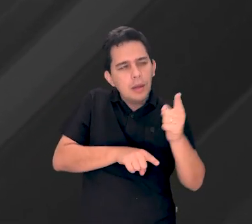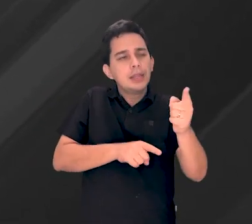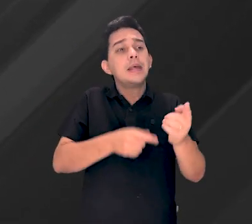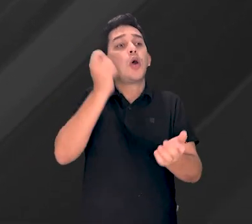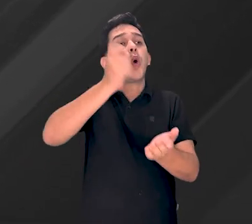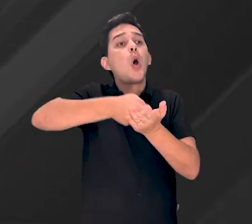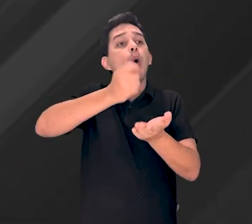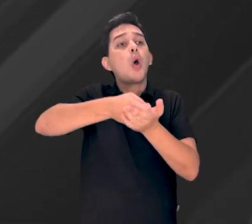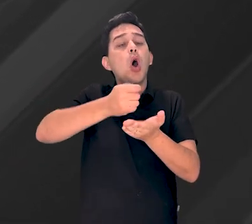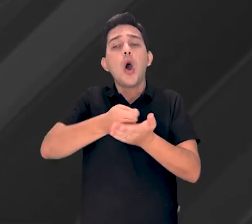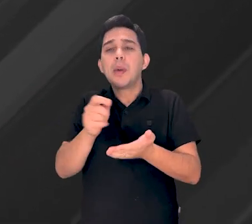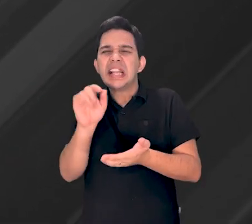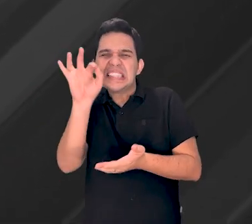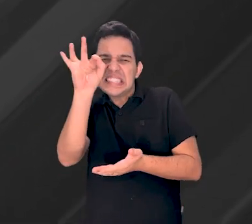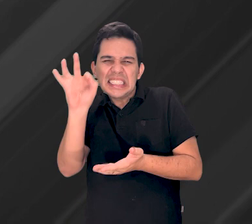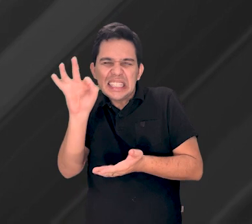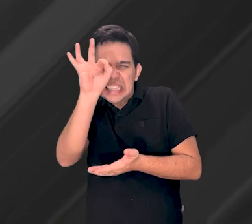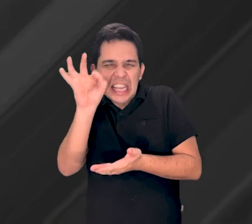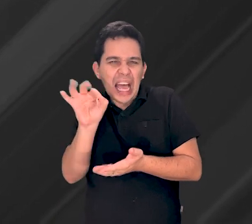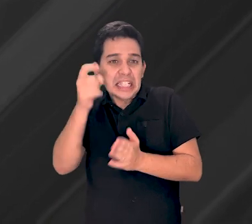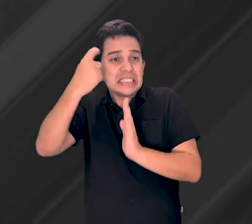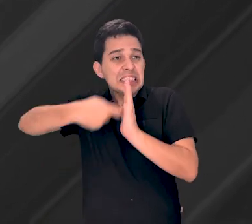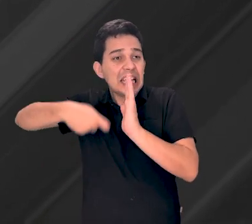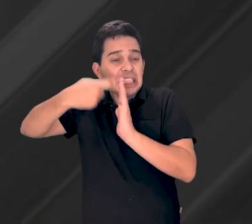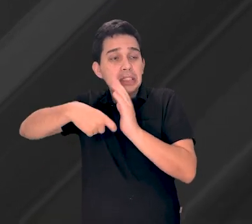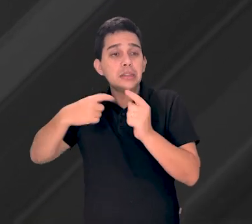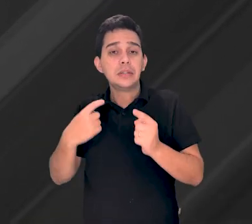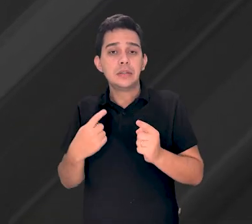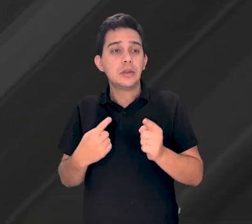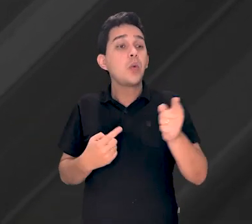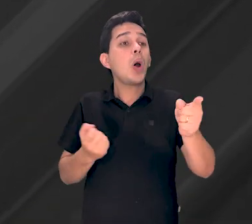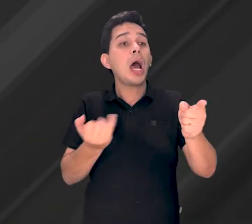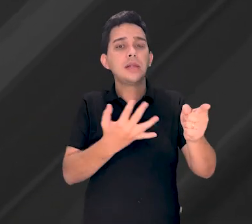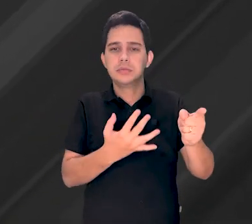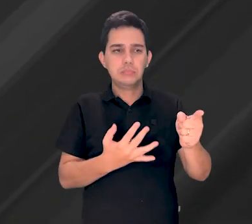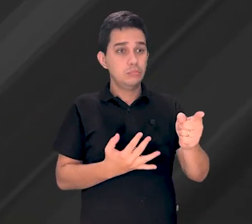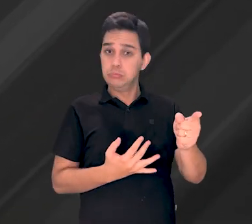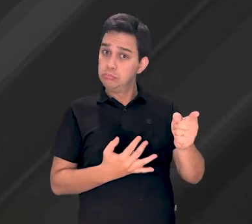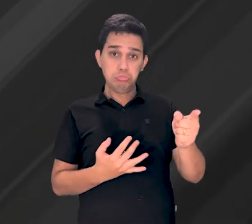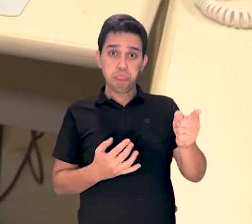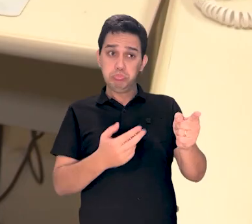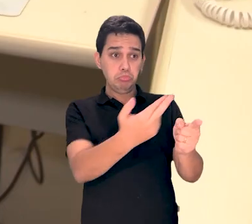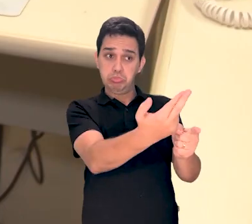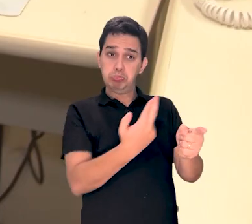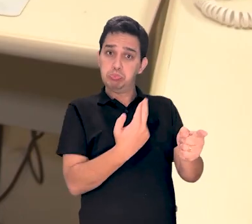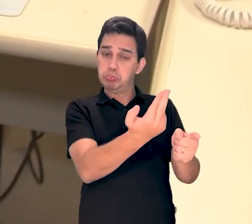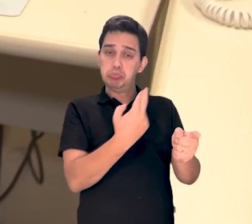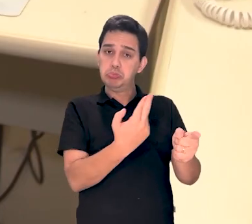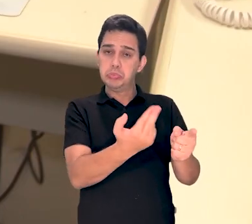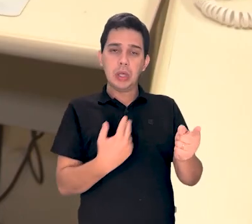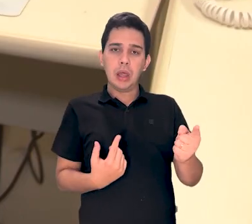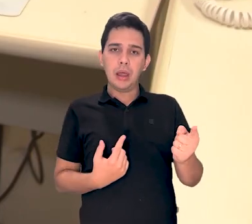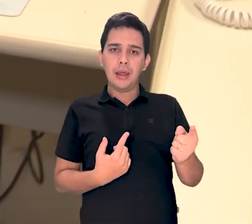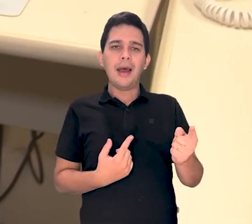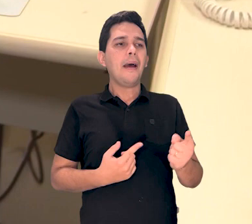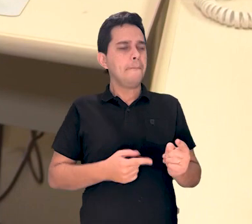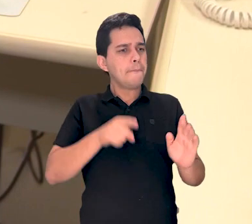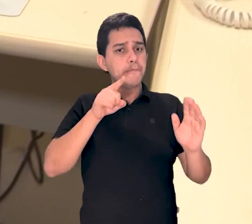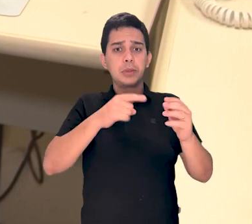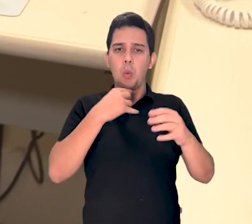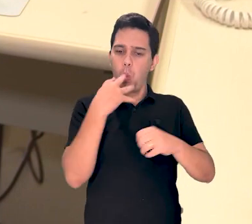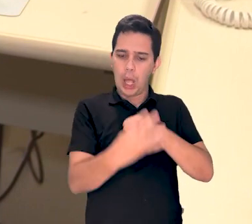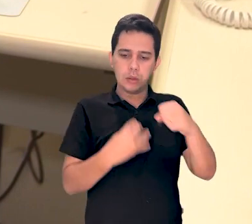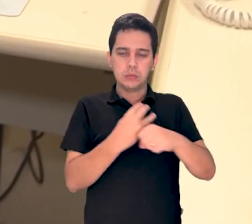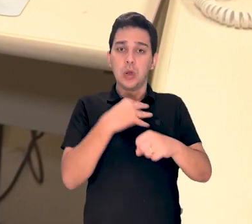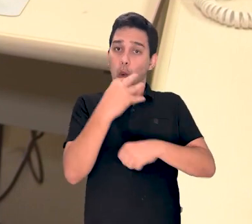anos e Por que não foi feita a revisão tarifária porque o concessionário se recusa a apresentar dados